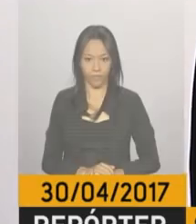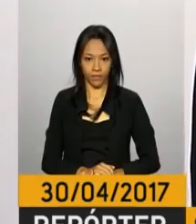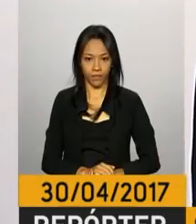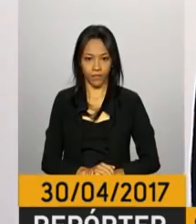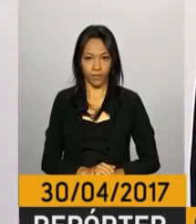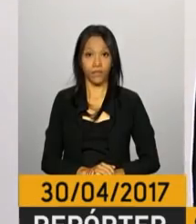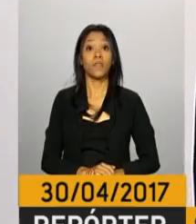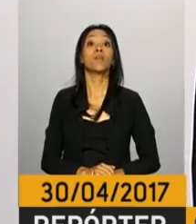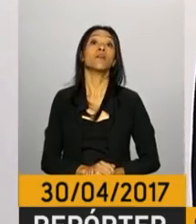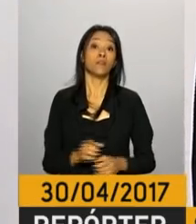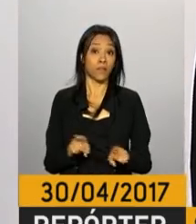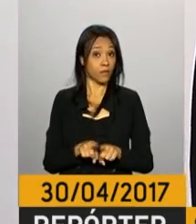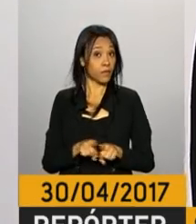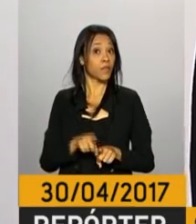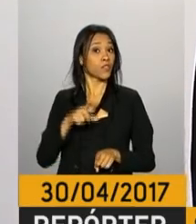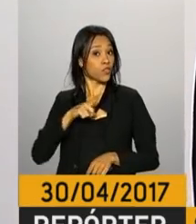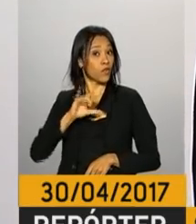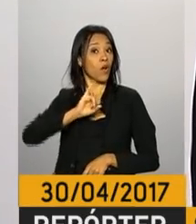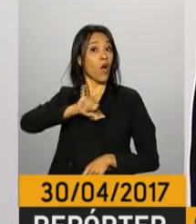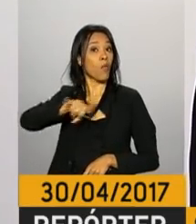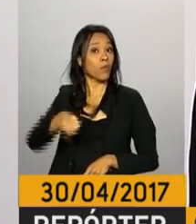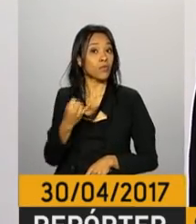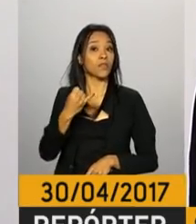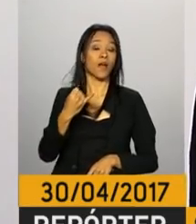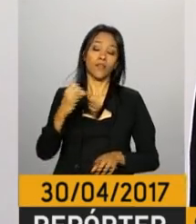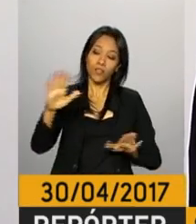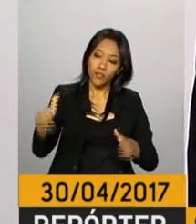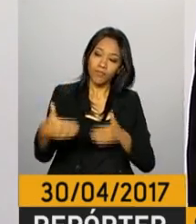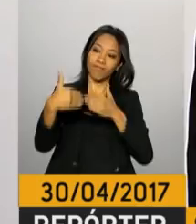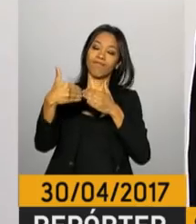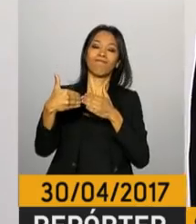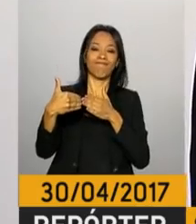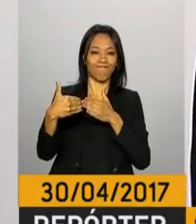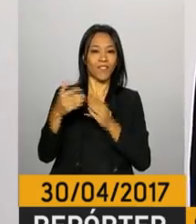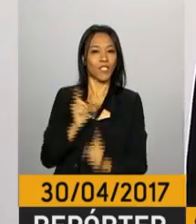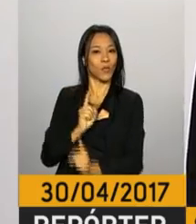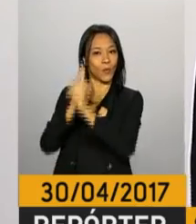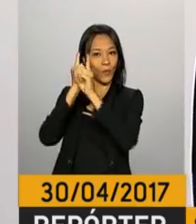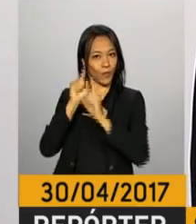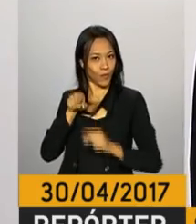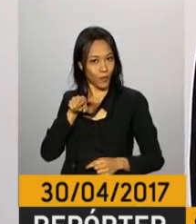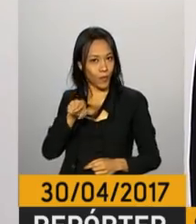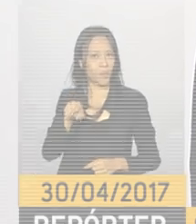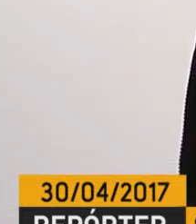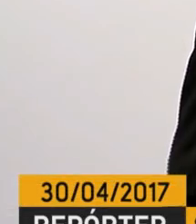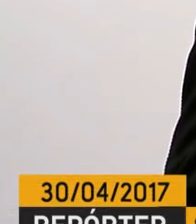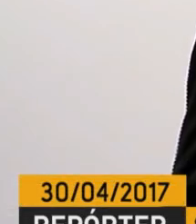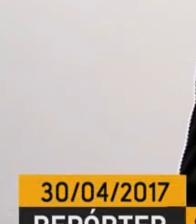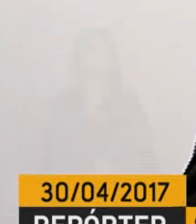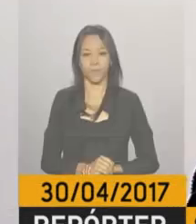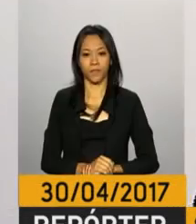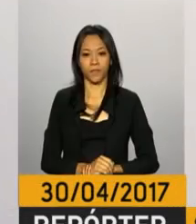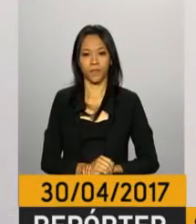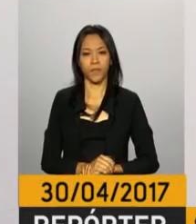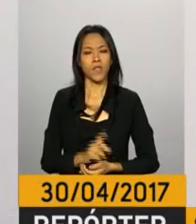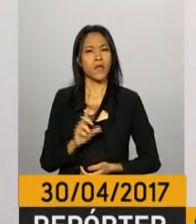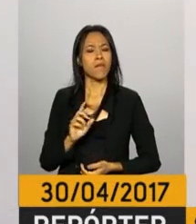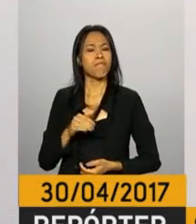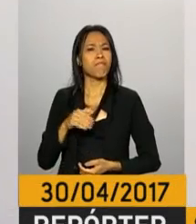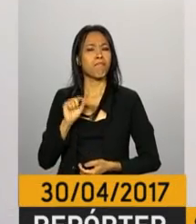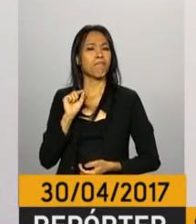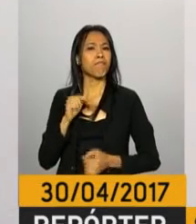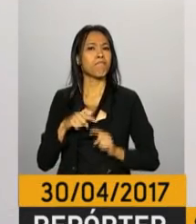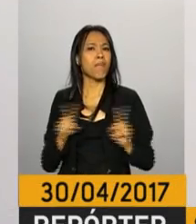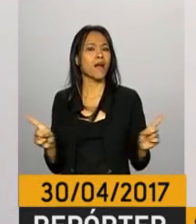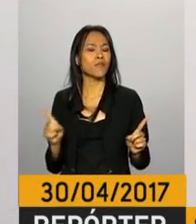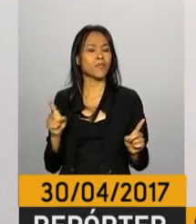tive a oportunidade de estar com Vossa Excelência também nesse encontro em Tóquio. Mas o que mais me chamou a atenção,